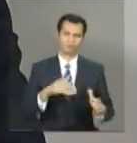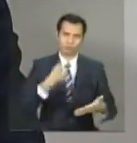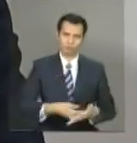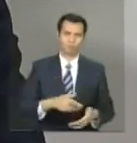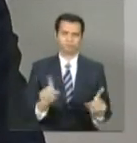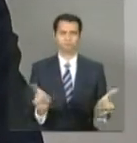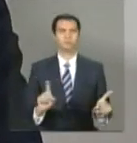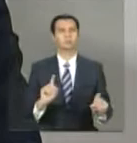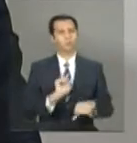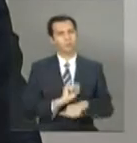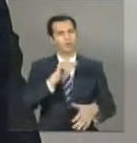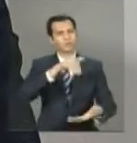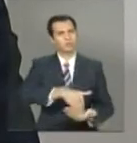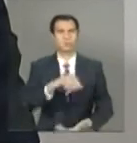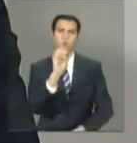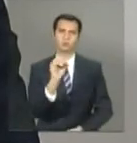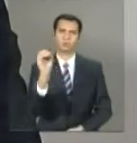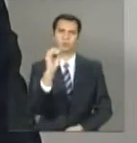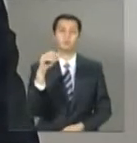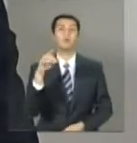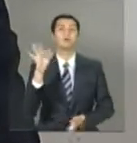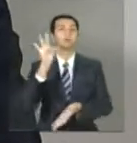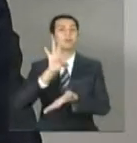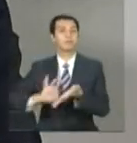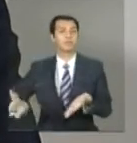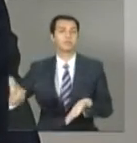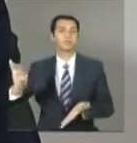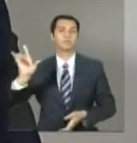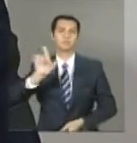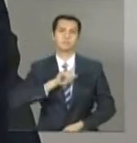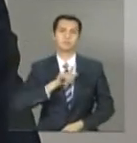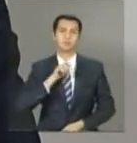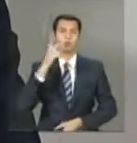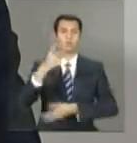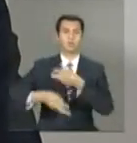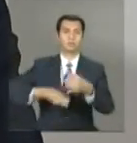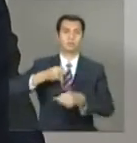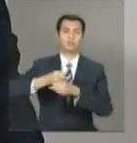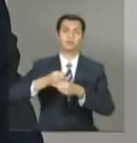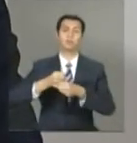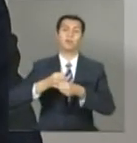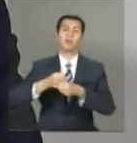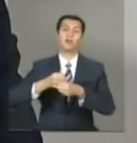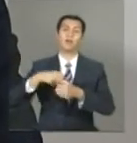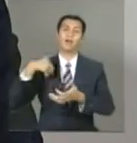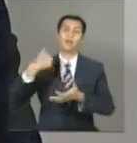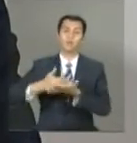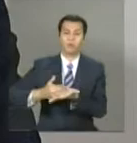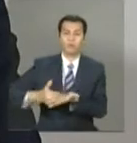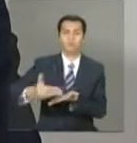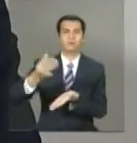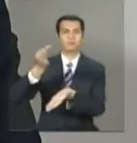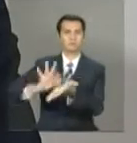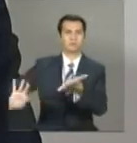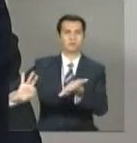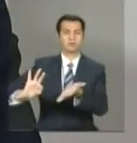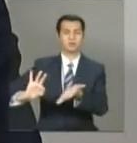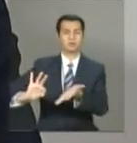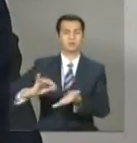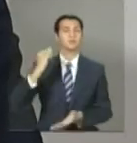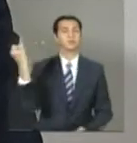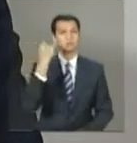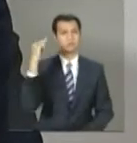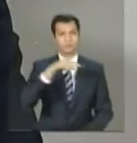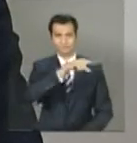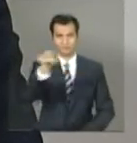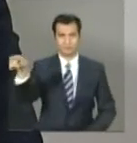O cadastro ele tem validade de 2 anos a cada atualização. E acho que é importante para o gestor municipal